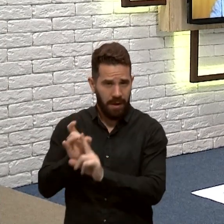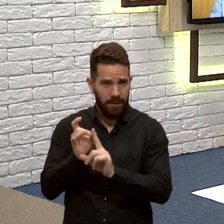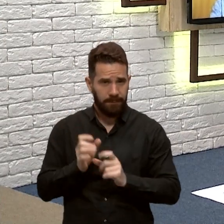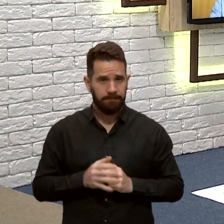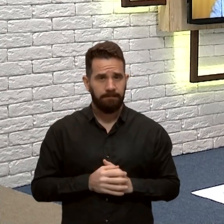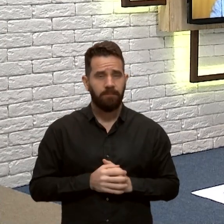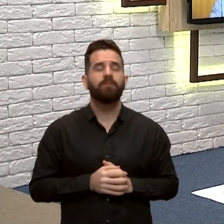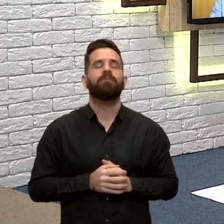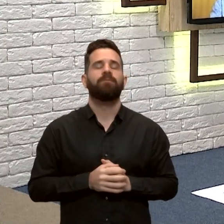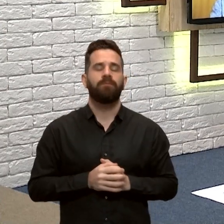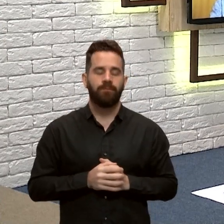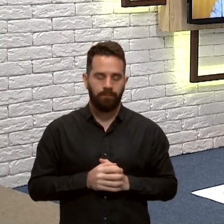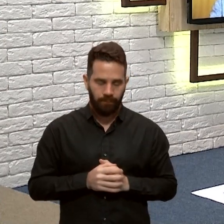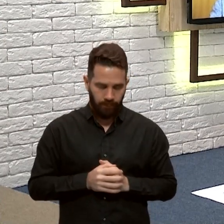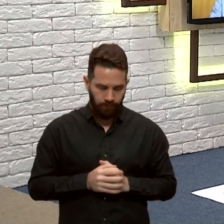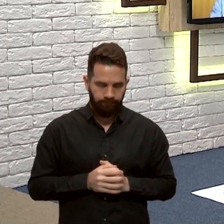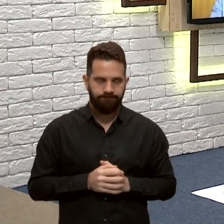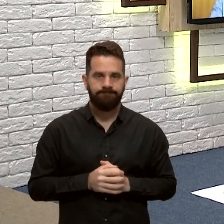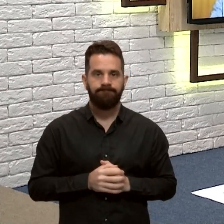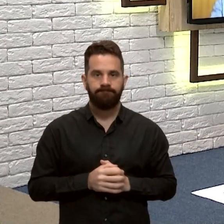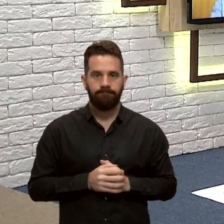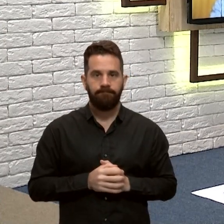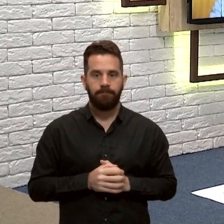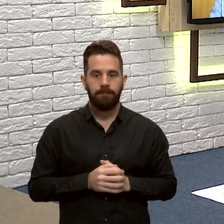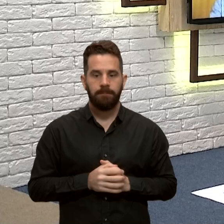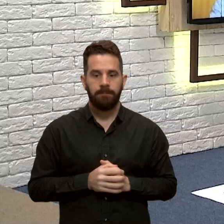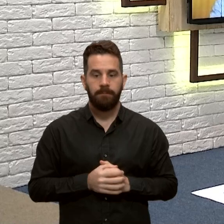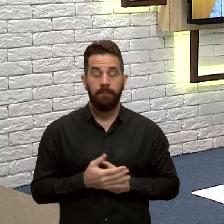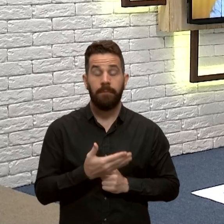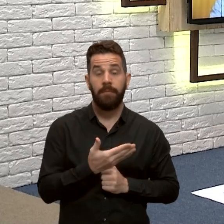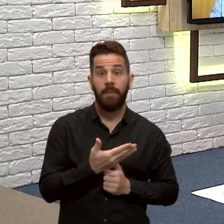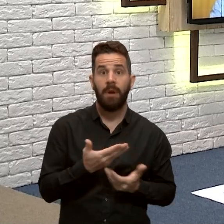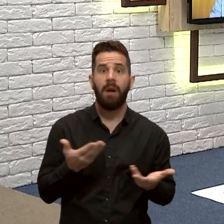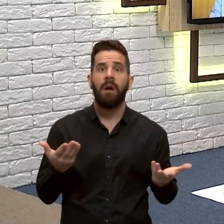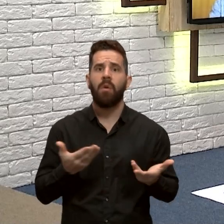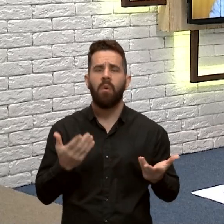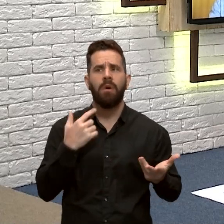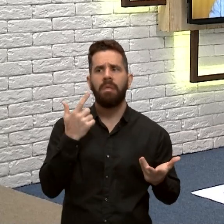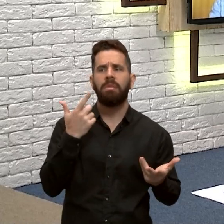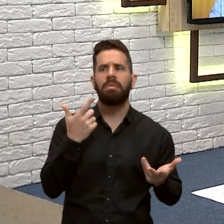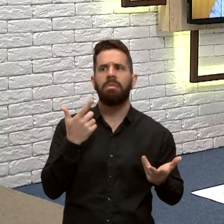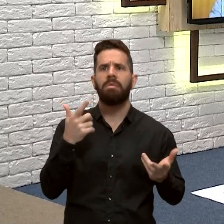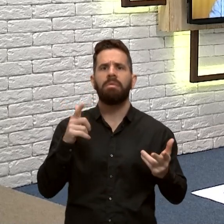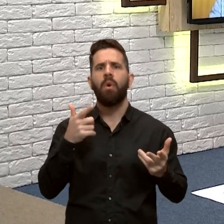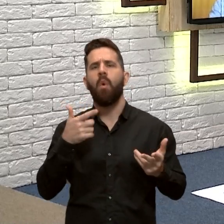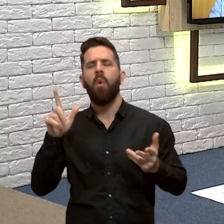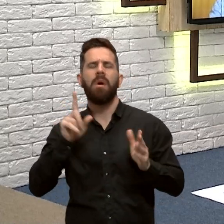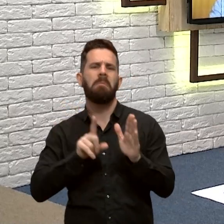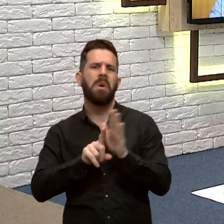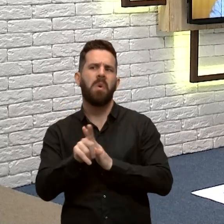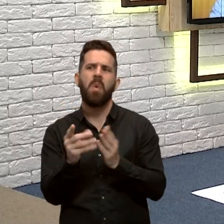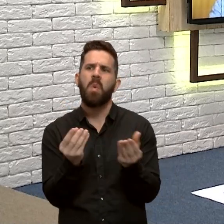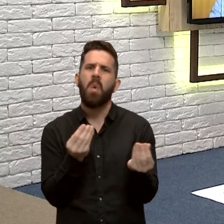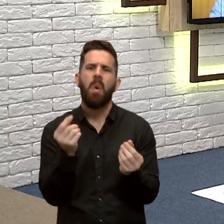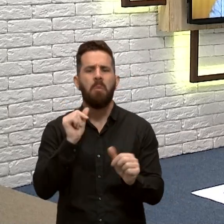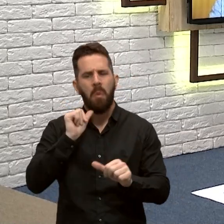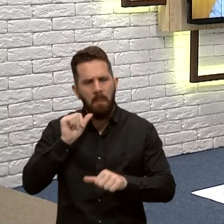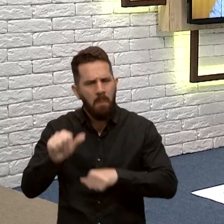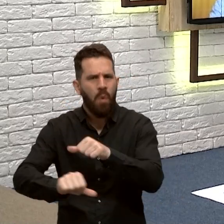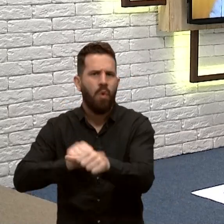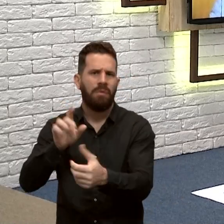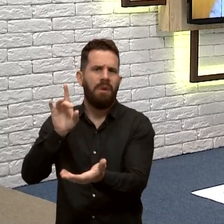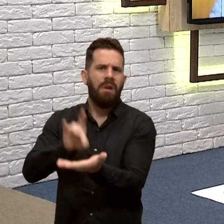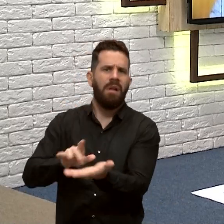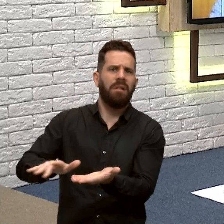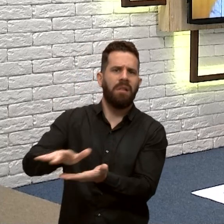gente partindo agora mais para como mudar essa realidade, né, para a prática. Professora Vilma, como que o projeto, né, Sementes